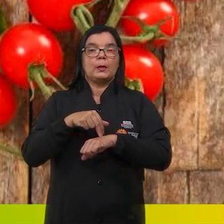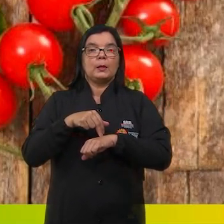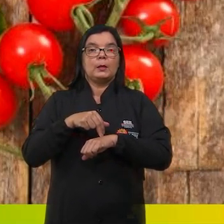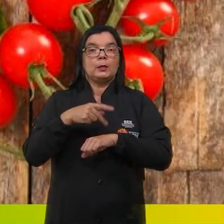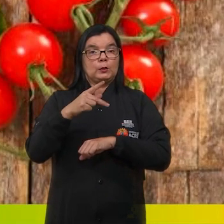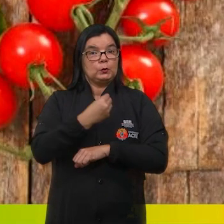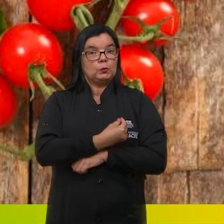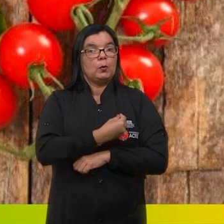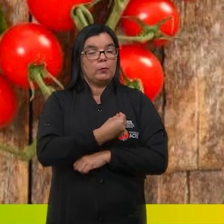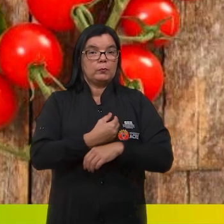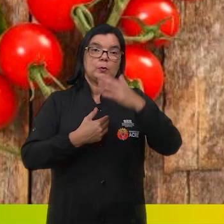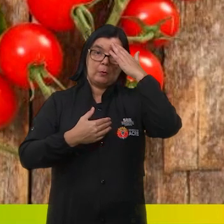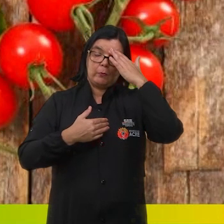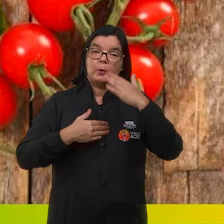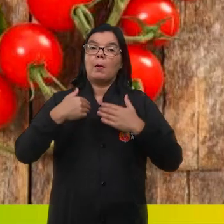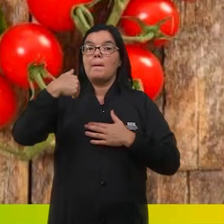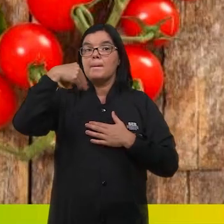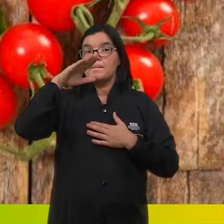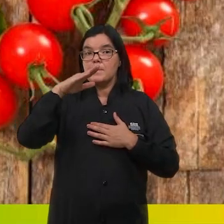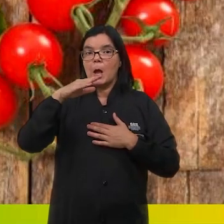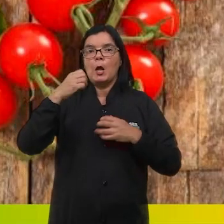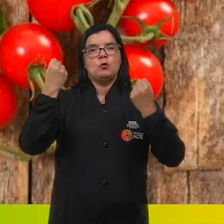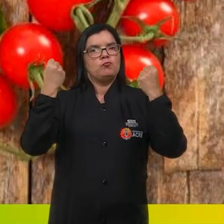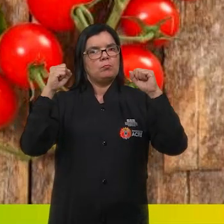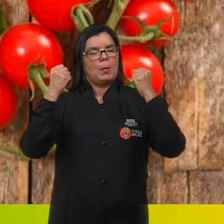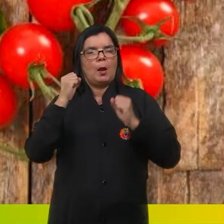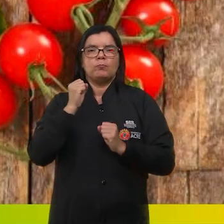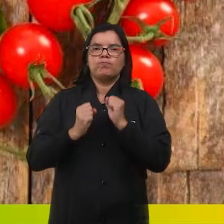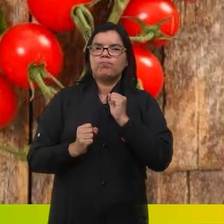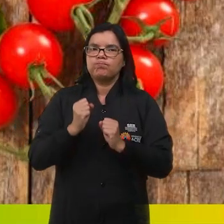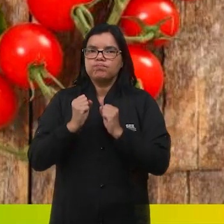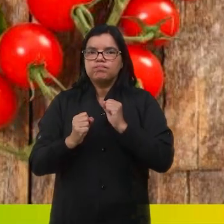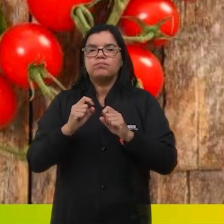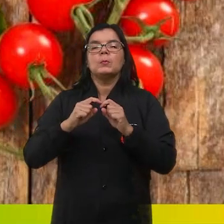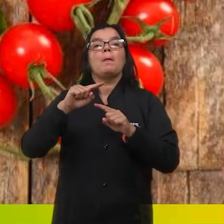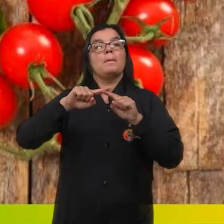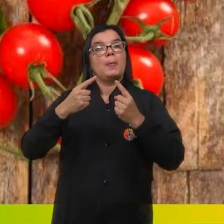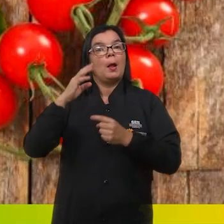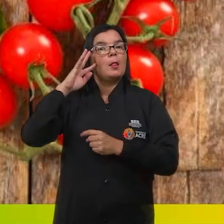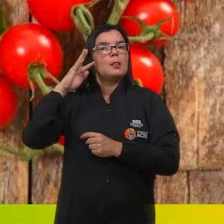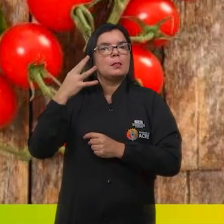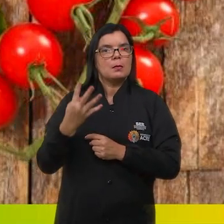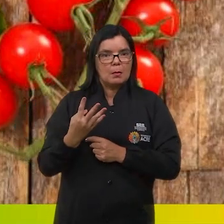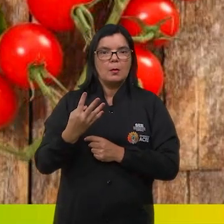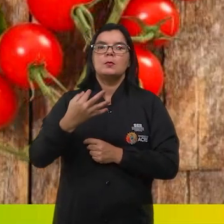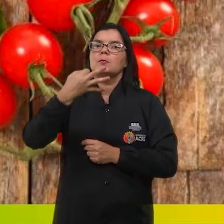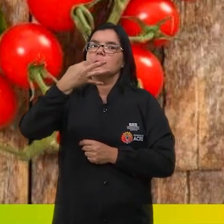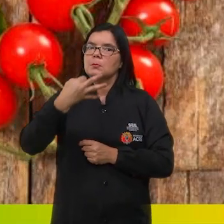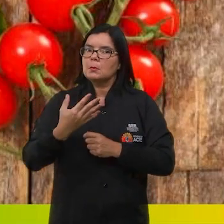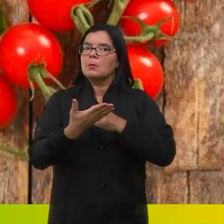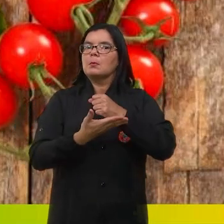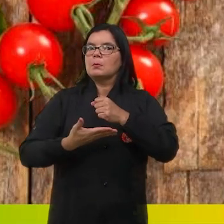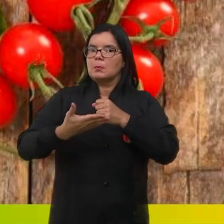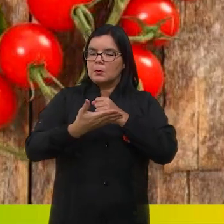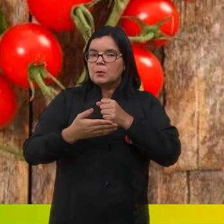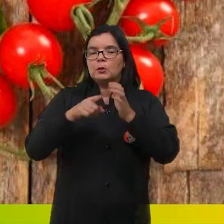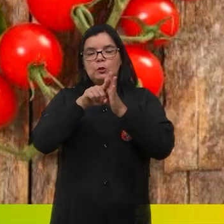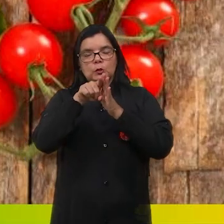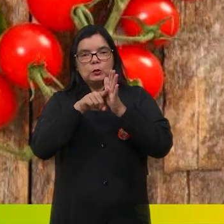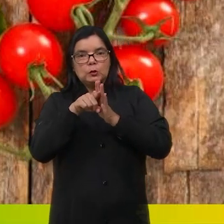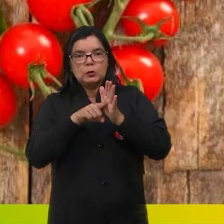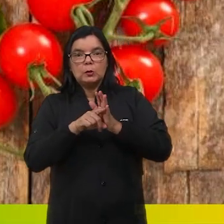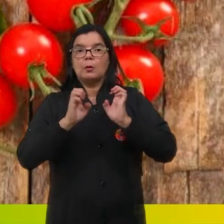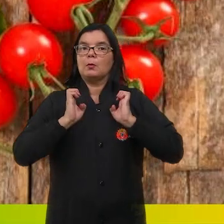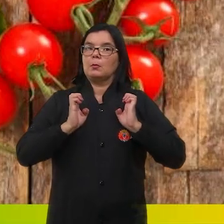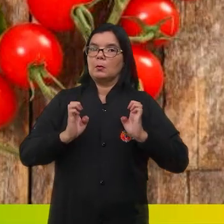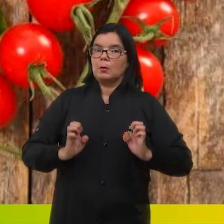sua vida física vai muito além de malhar ou correr. Significa tomar decisões informadas, baseadas na ciência e na